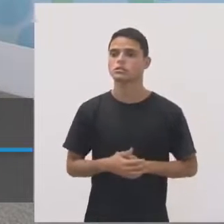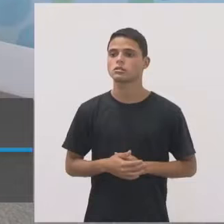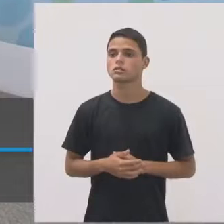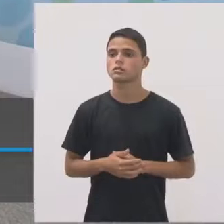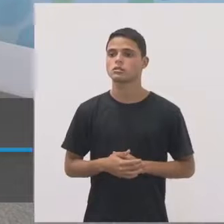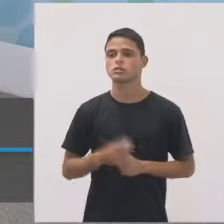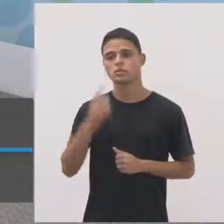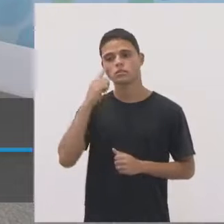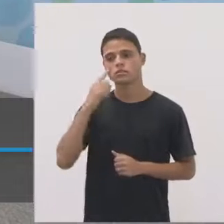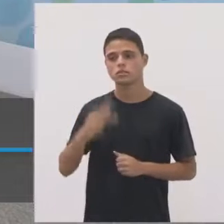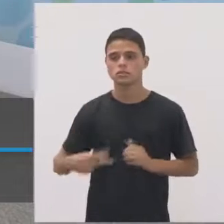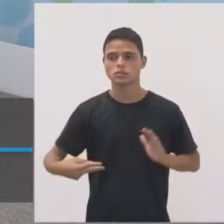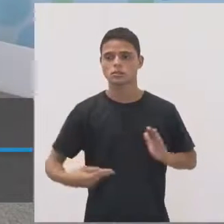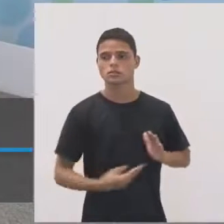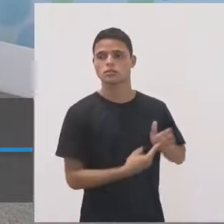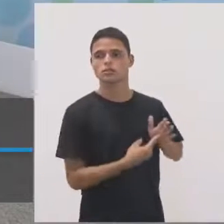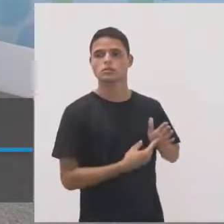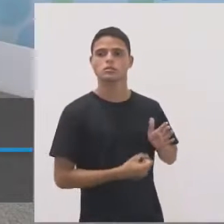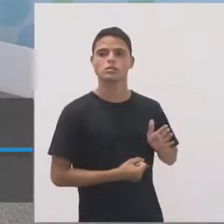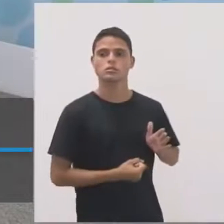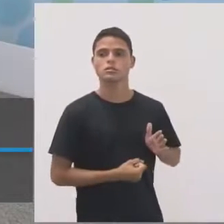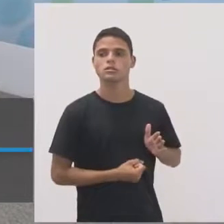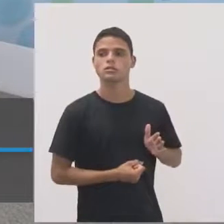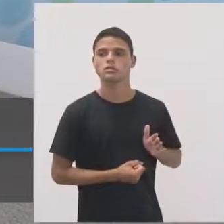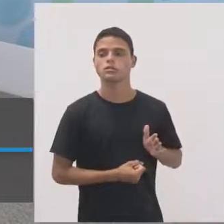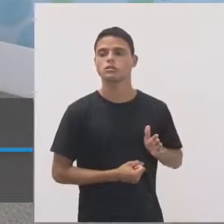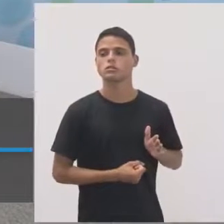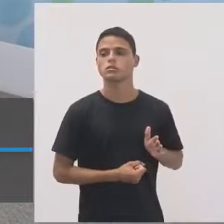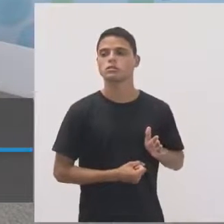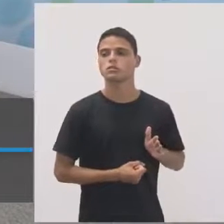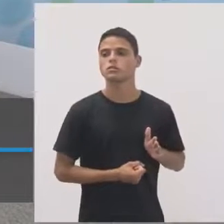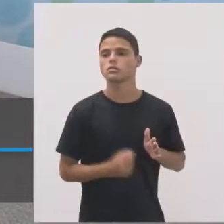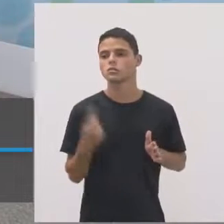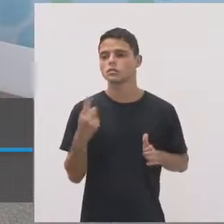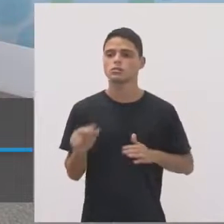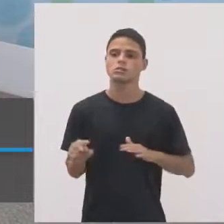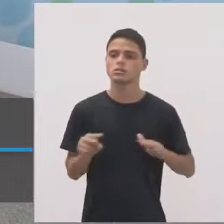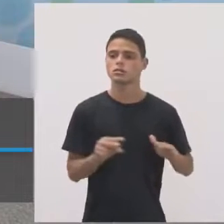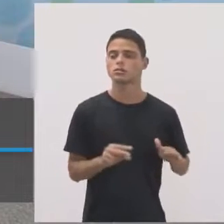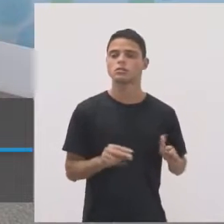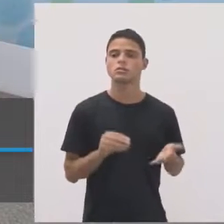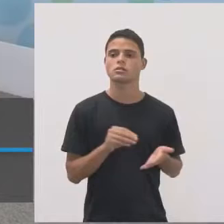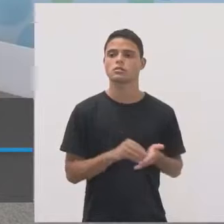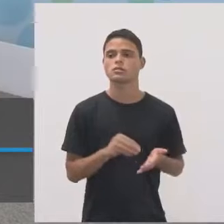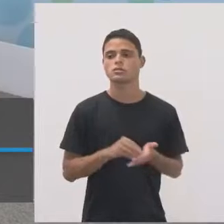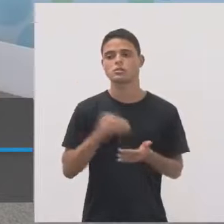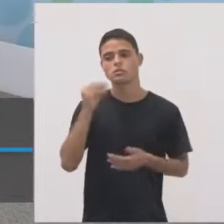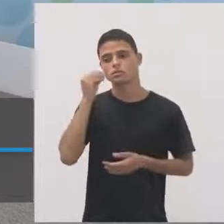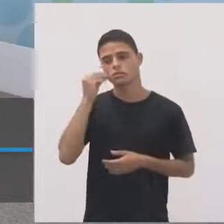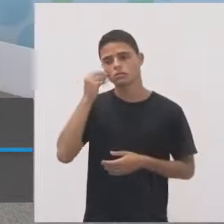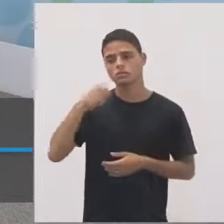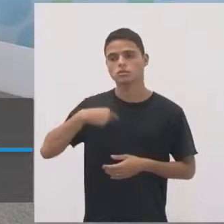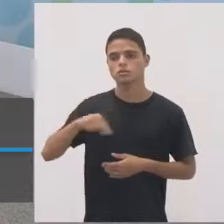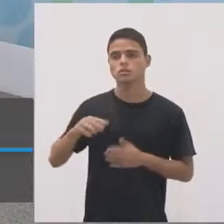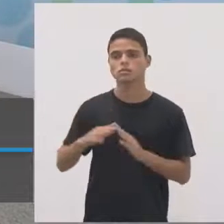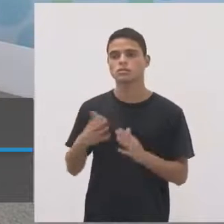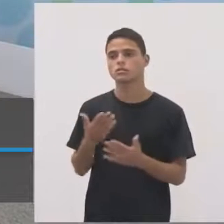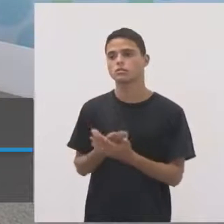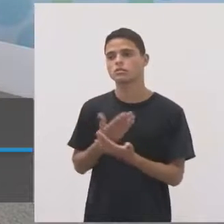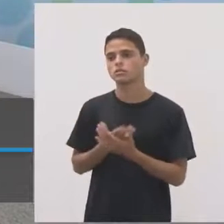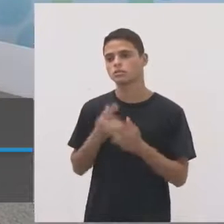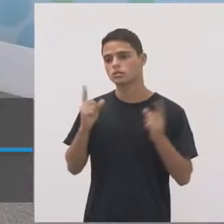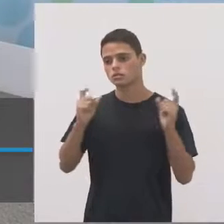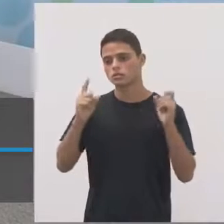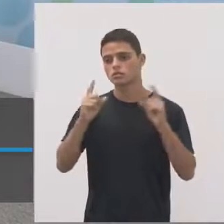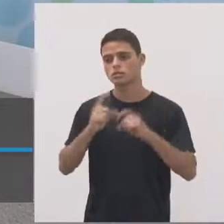tomada. Exatamente. Quantas vezes uma escola falou, nossa, meu computador não está funcionando faz 1 semana. Aí você vai até a escola, que é difícil, não é